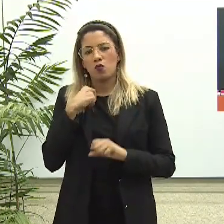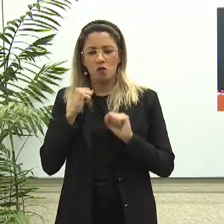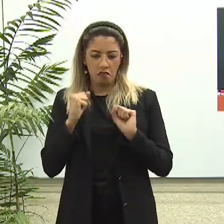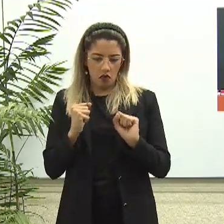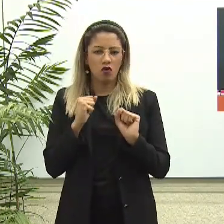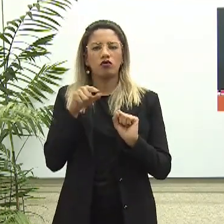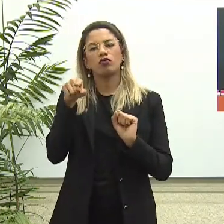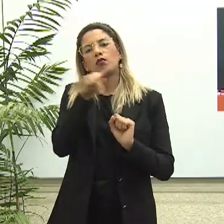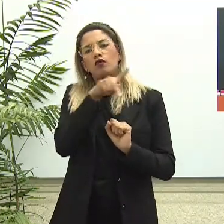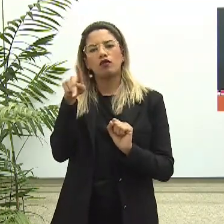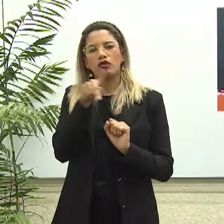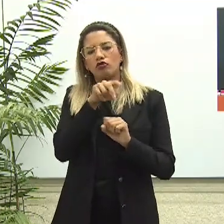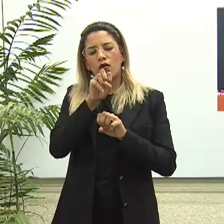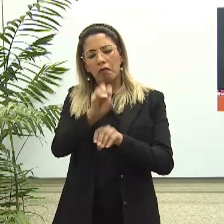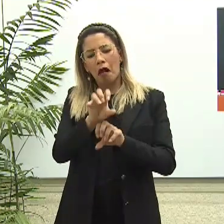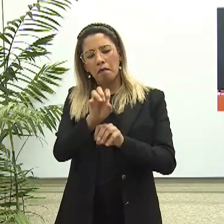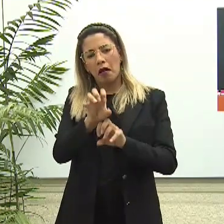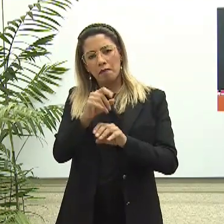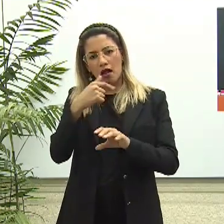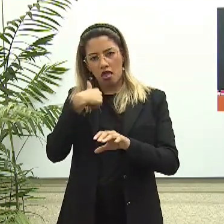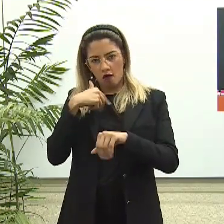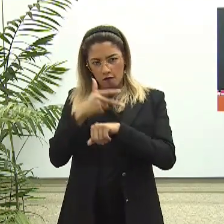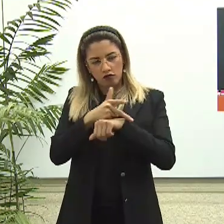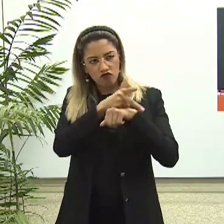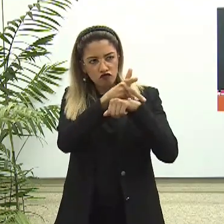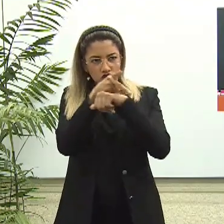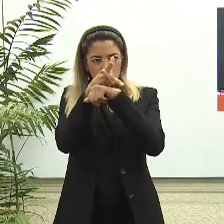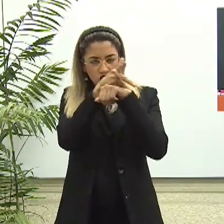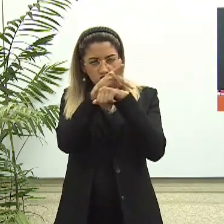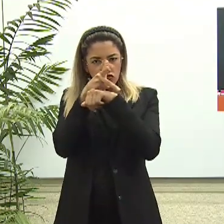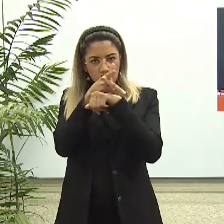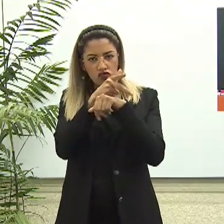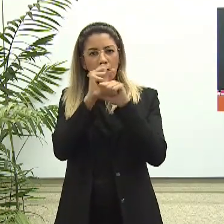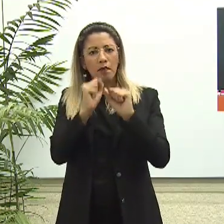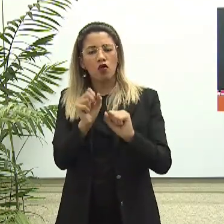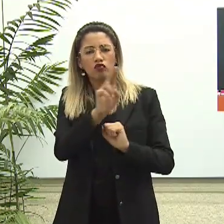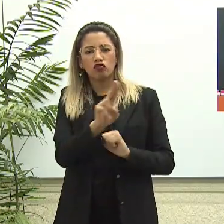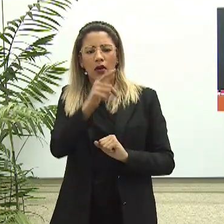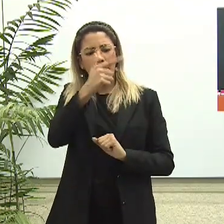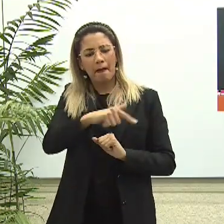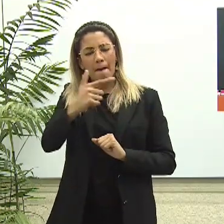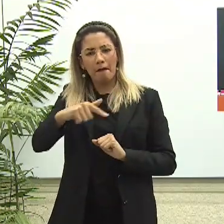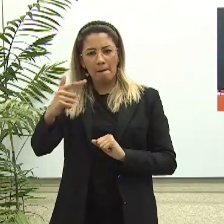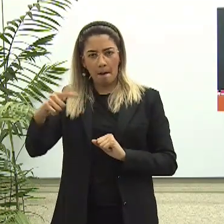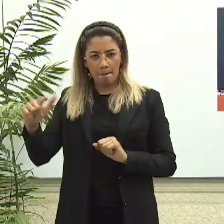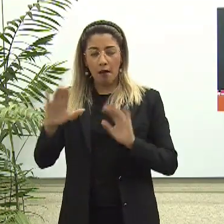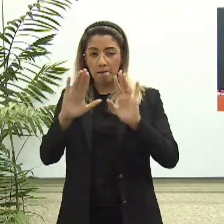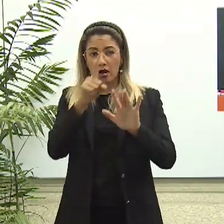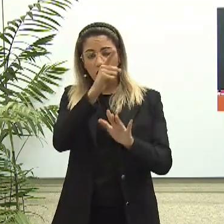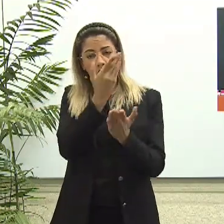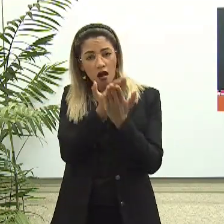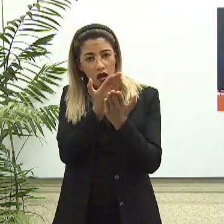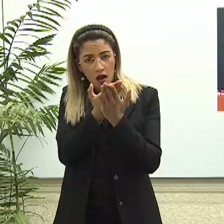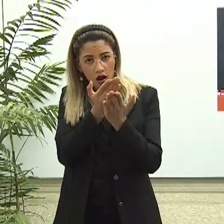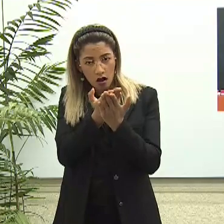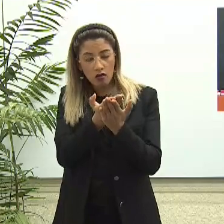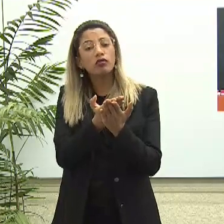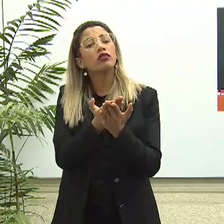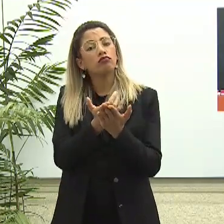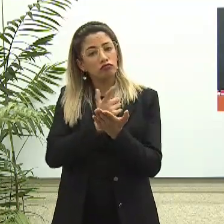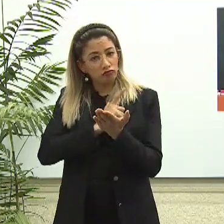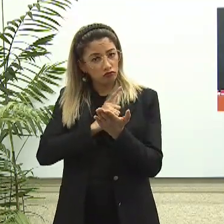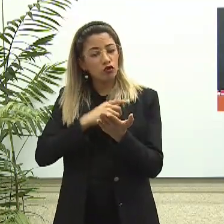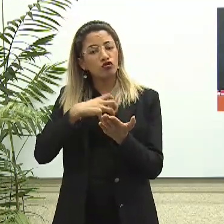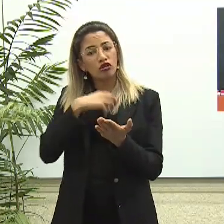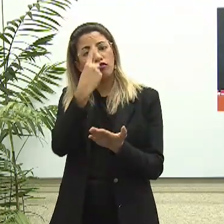eh e não só eu vou usar aquele vídeo repetido as vezes eu posso agora com aquela aula eu ter os traços do professor